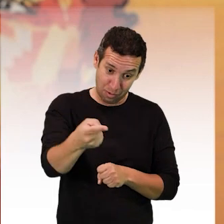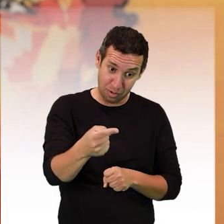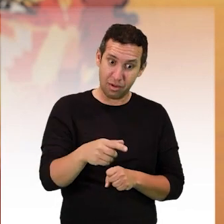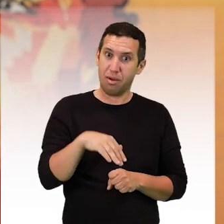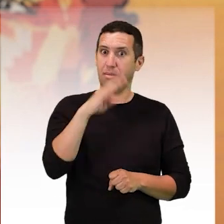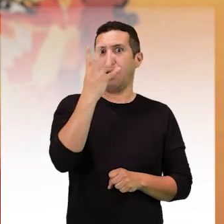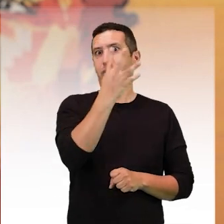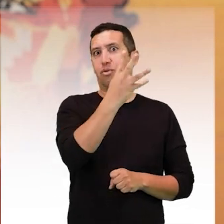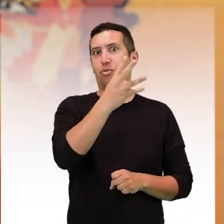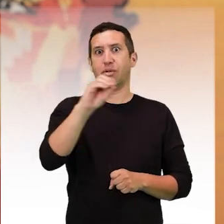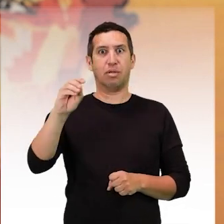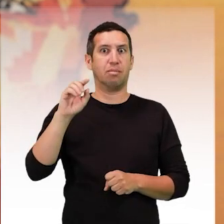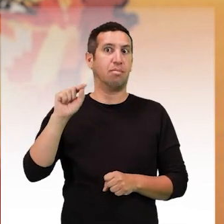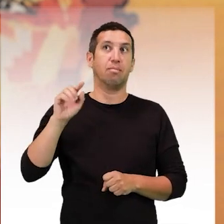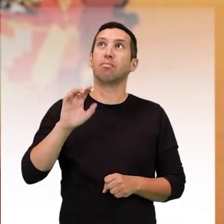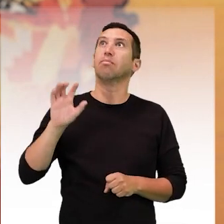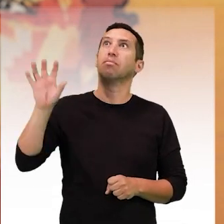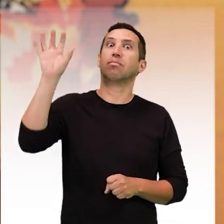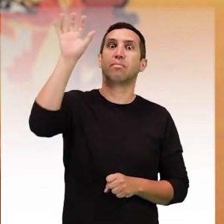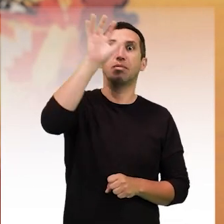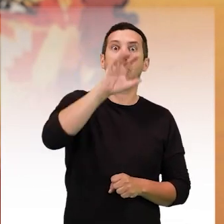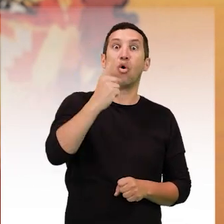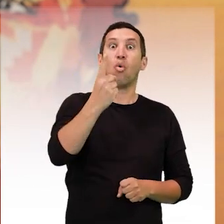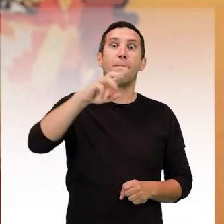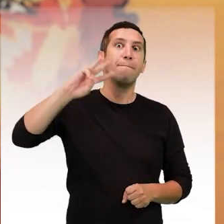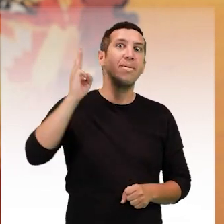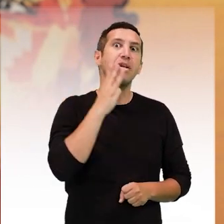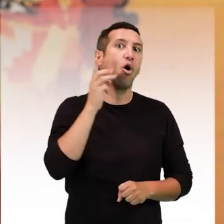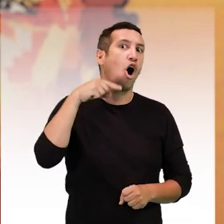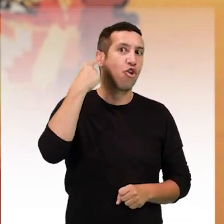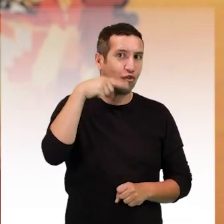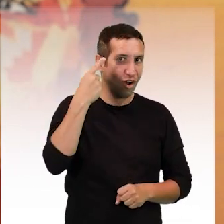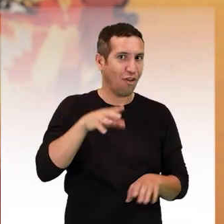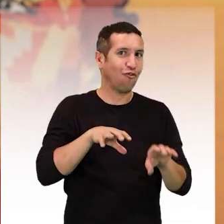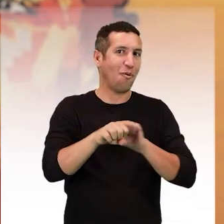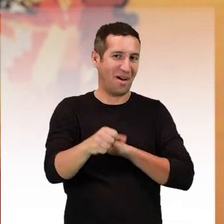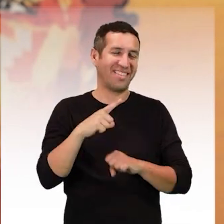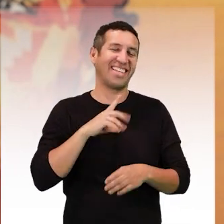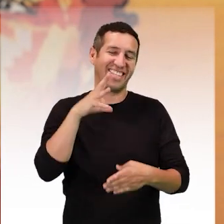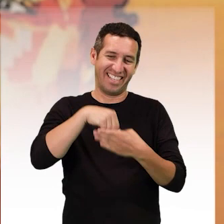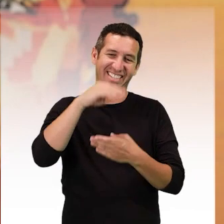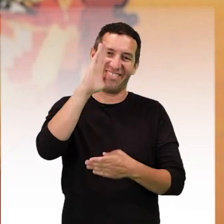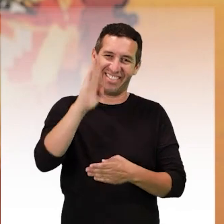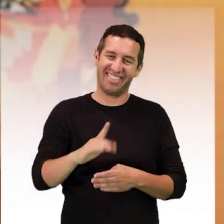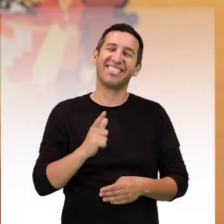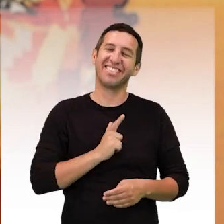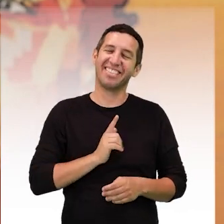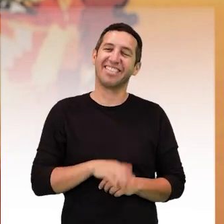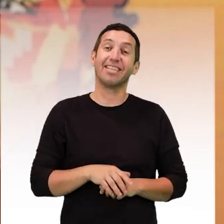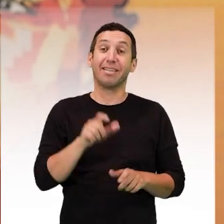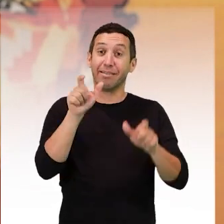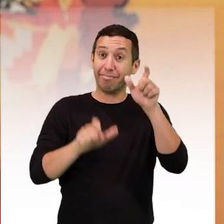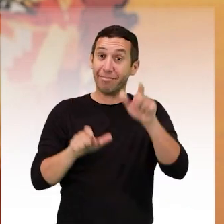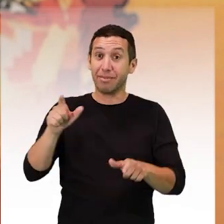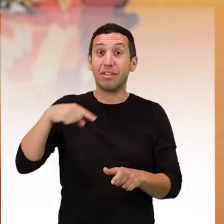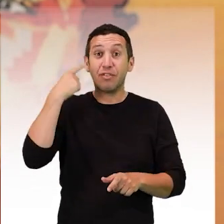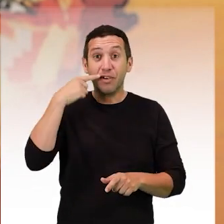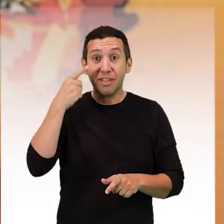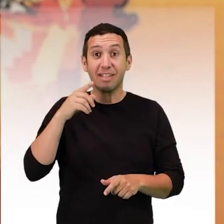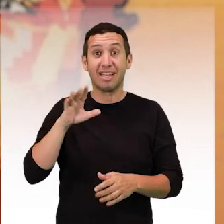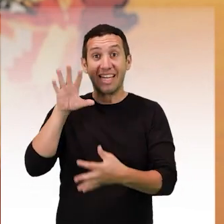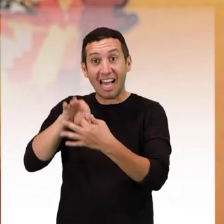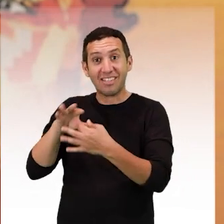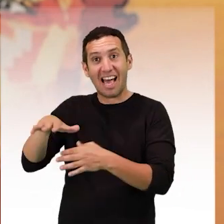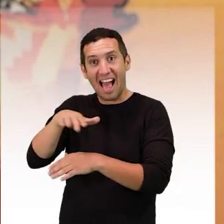mais de 1.400 cursos de direito no país e 1 milhão de advogados e advogadas formados. Entre esses profissionais